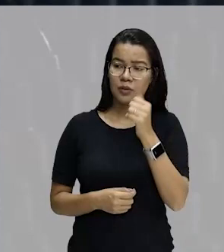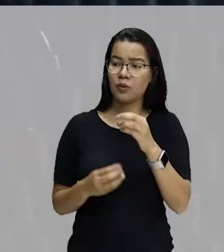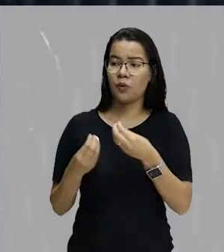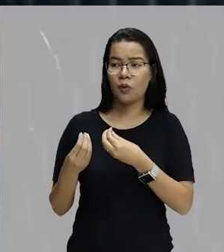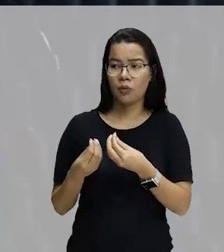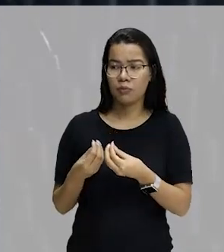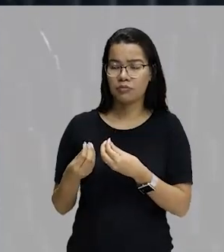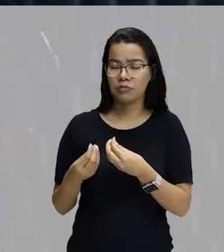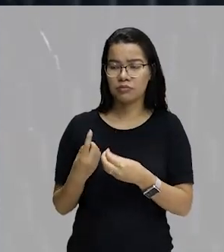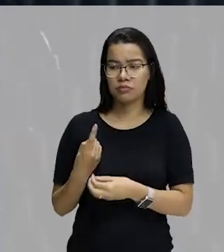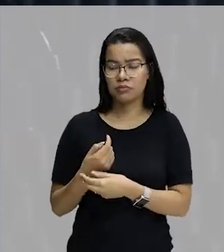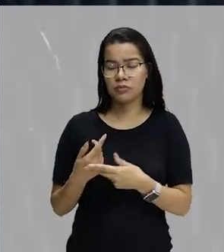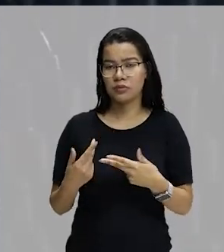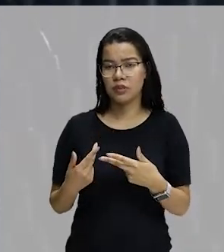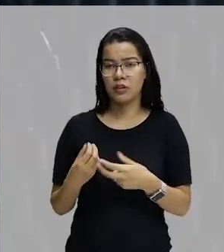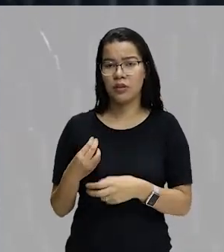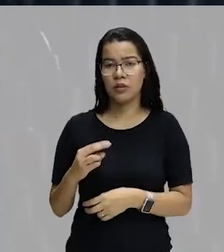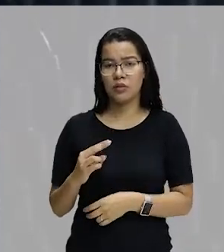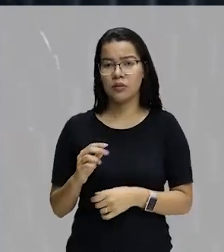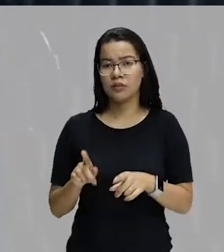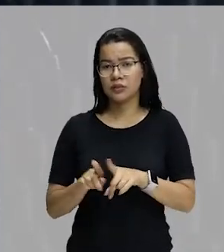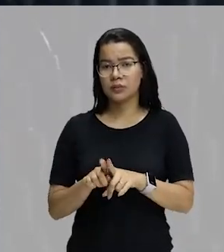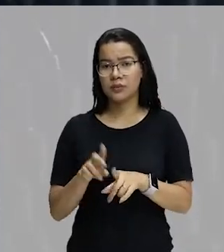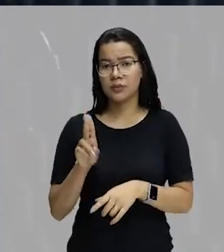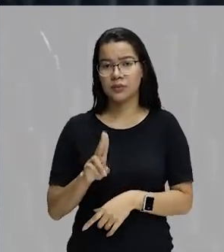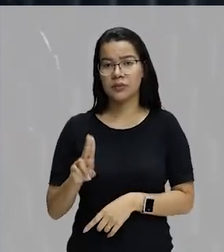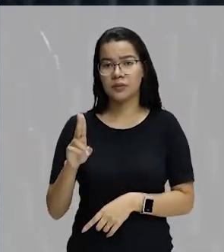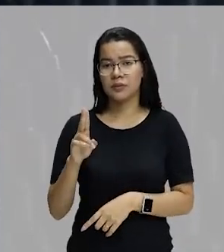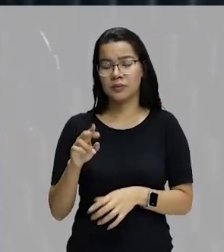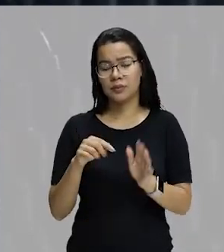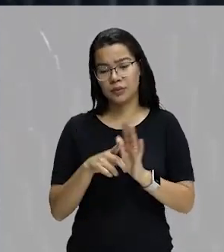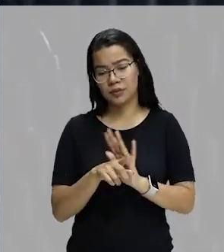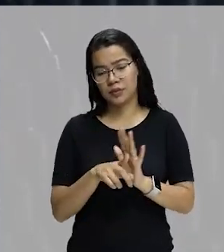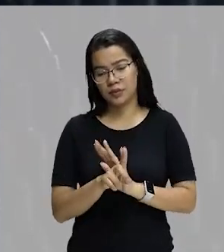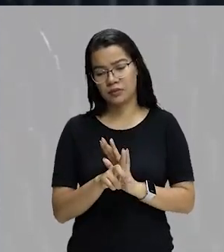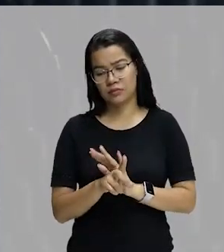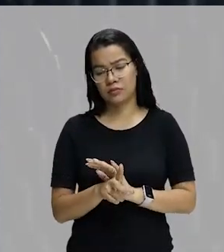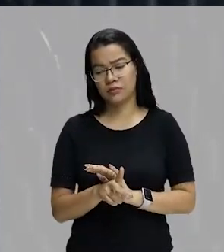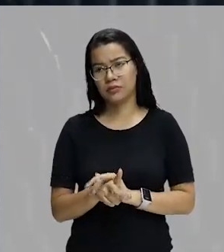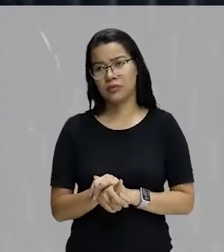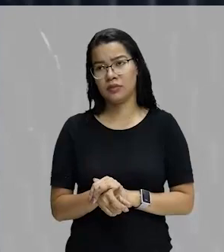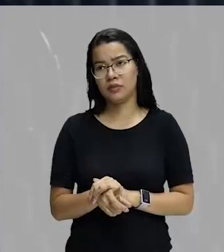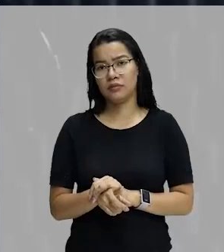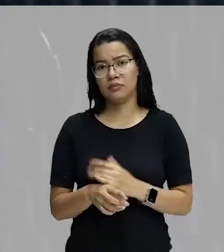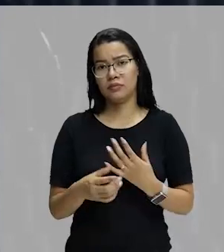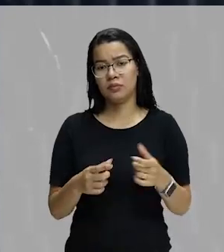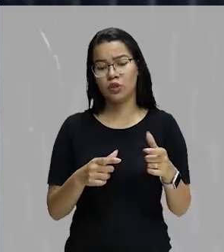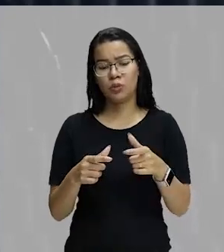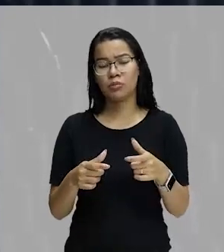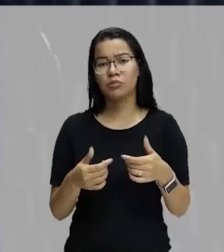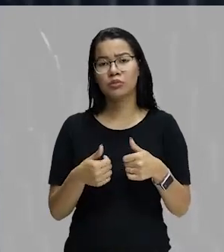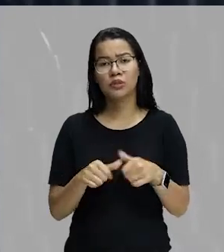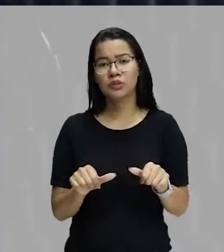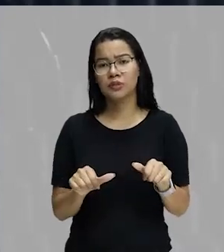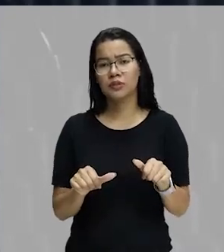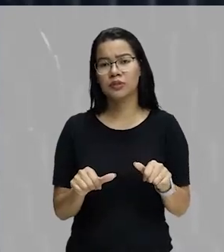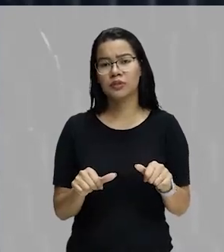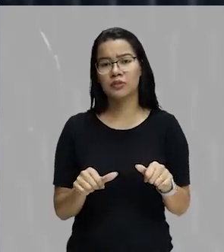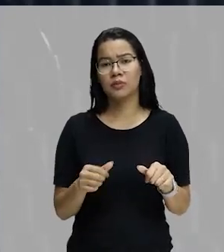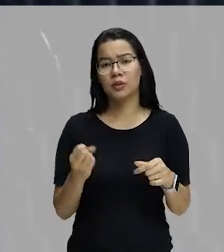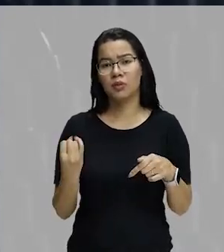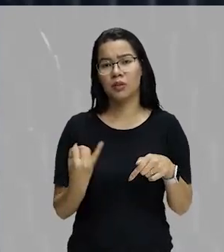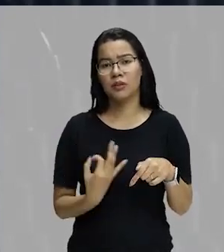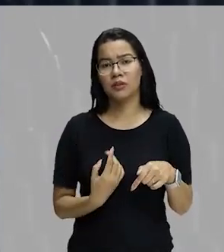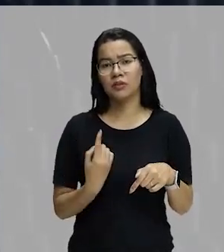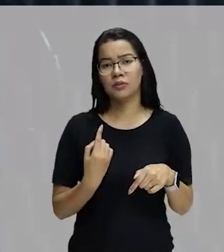ou a maneira de algo, ou você pode usar para perguntar sobre uma condição, um estado ou uma qualidade de